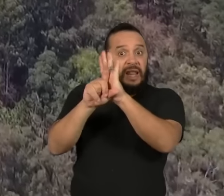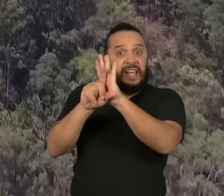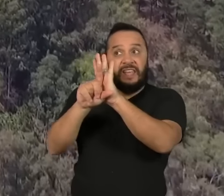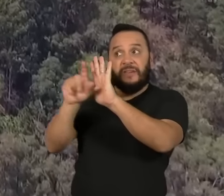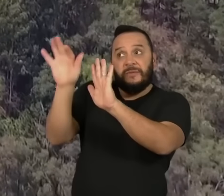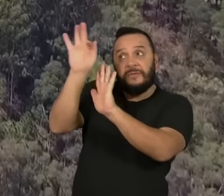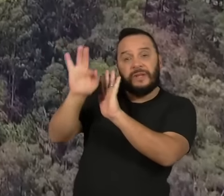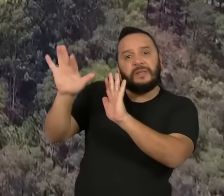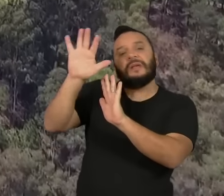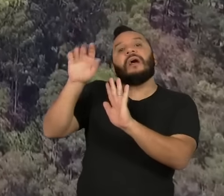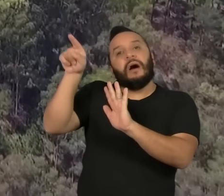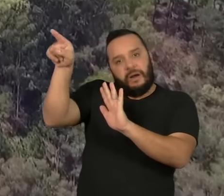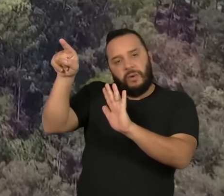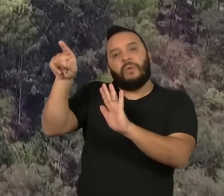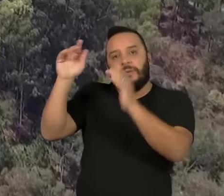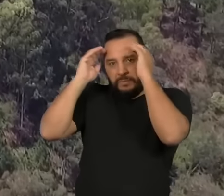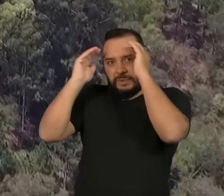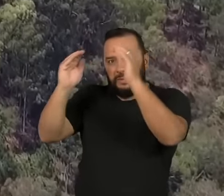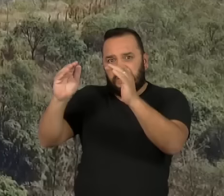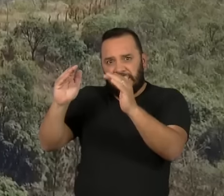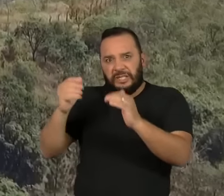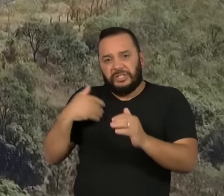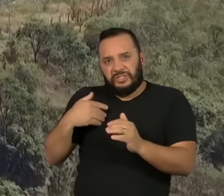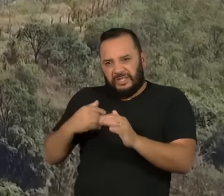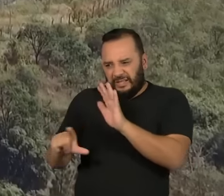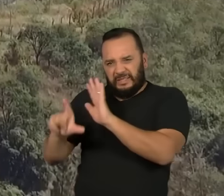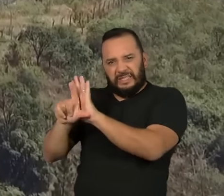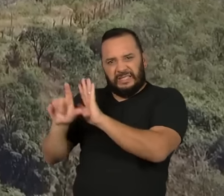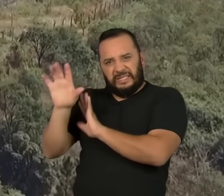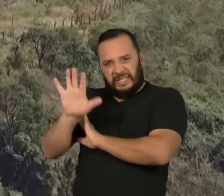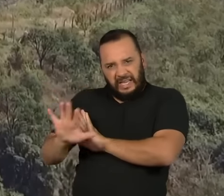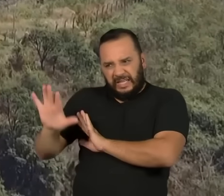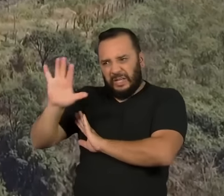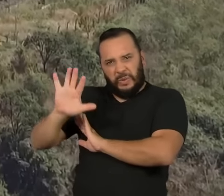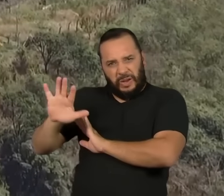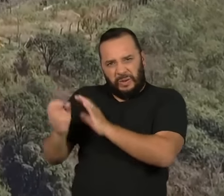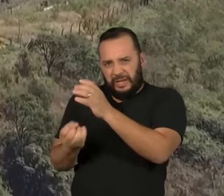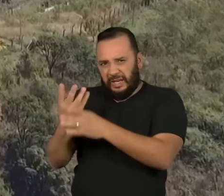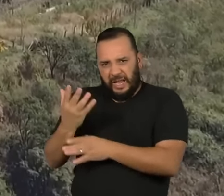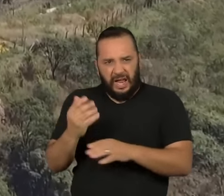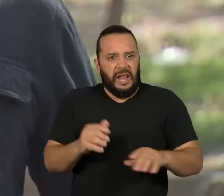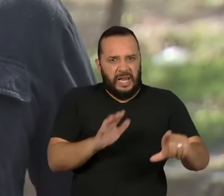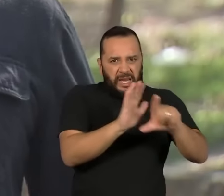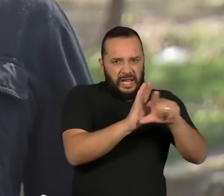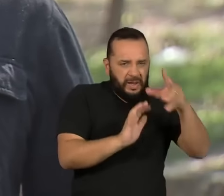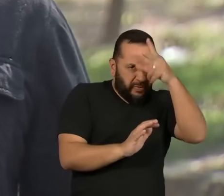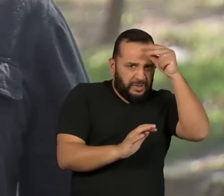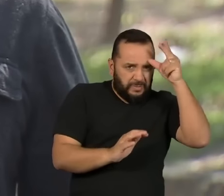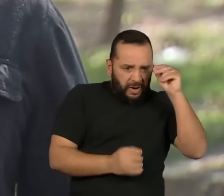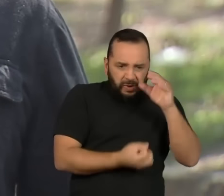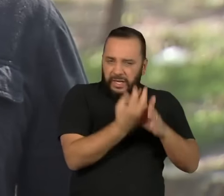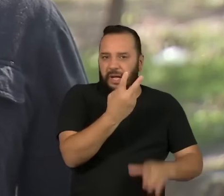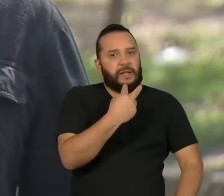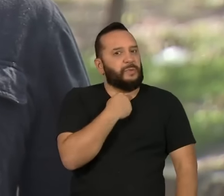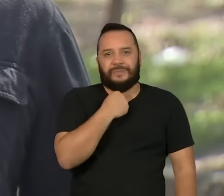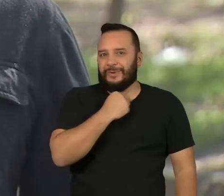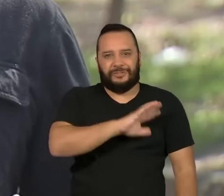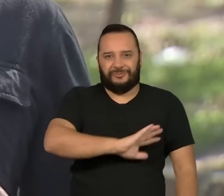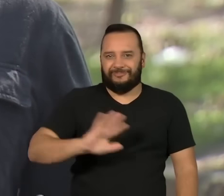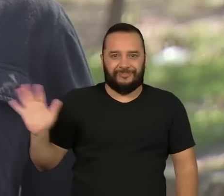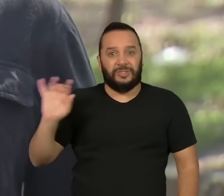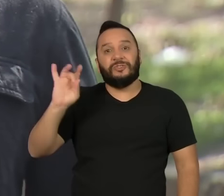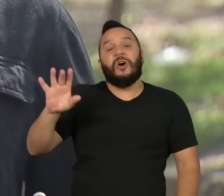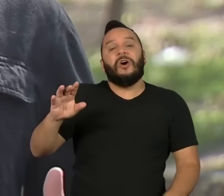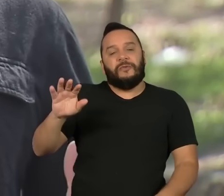suas regras, na tentativa de atrair investimentos a qualquer custo. O licenciamento ambiental é aquele tipo